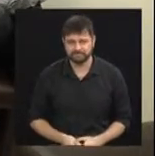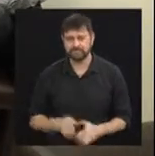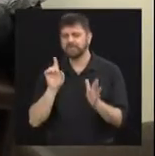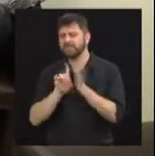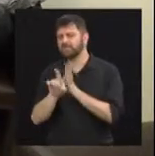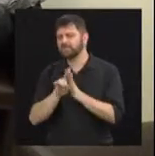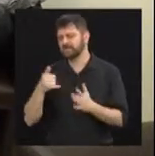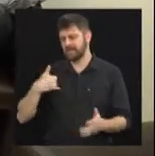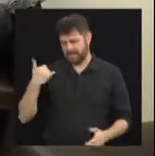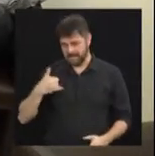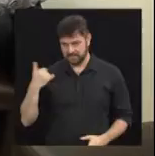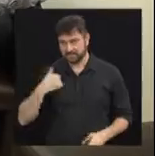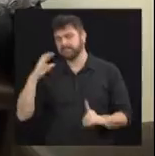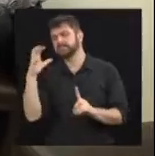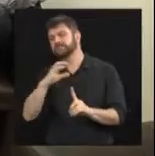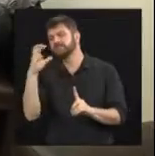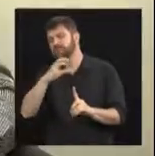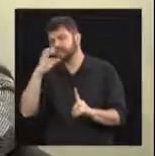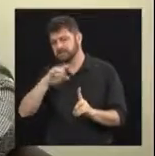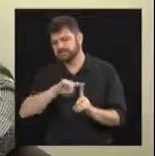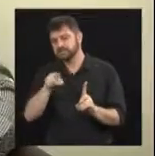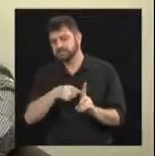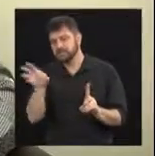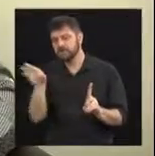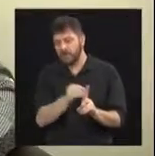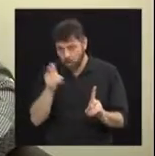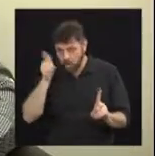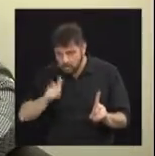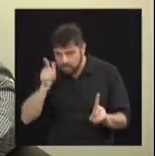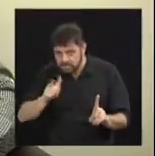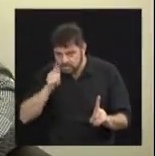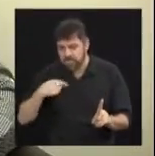a idade interfere na fertilidade? Nós